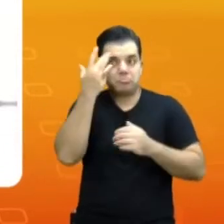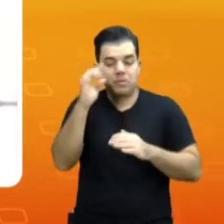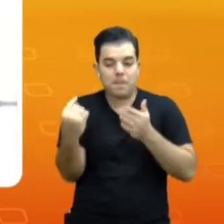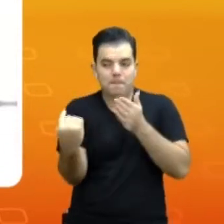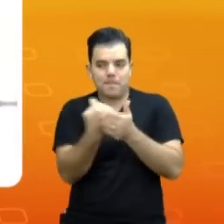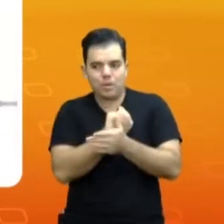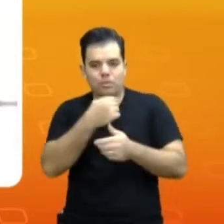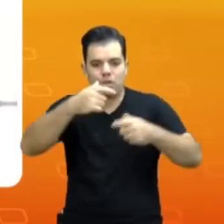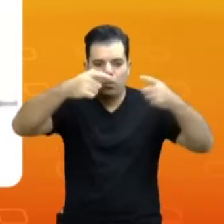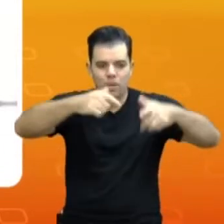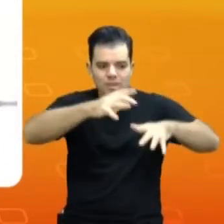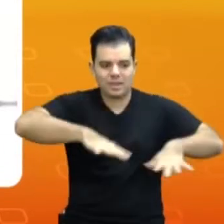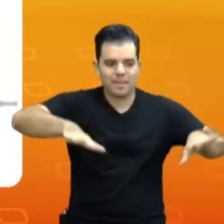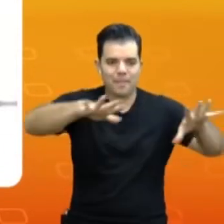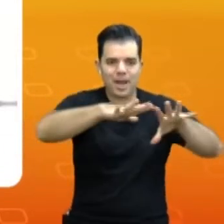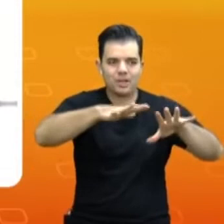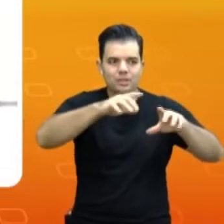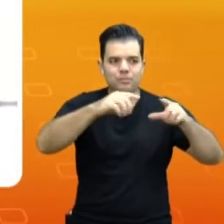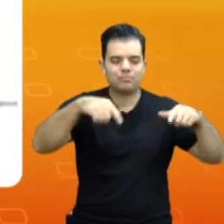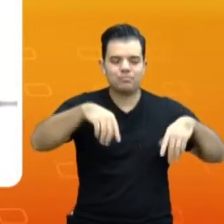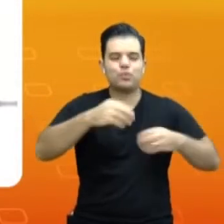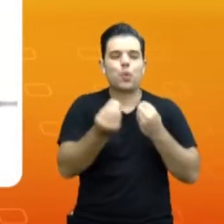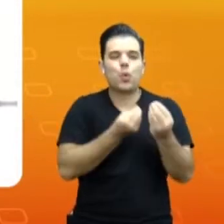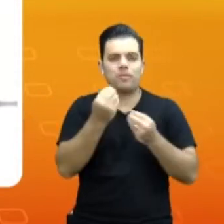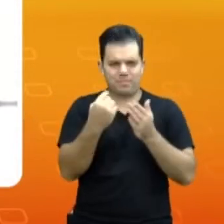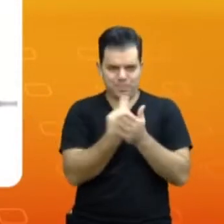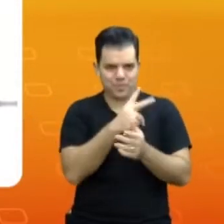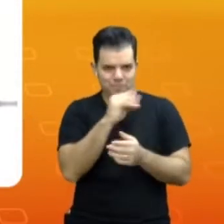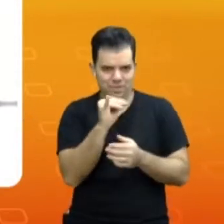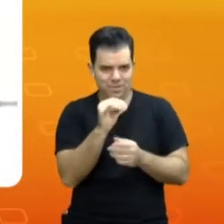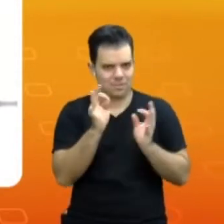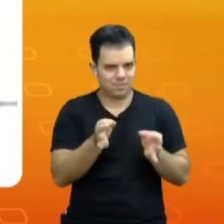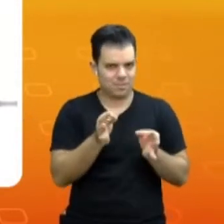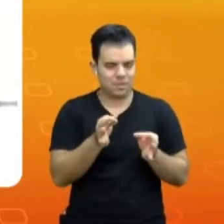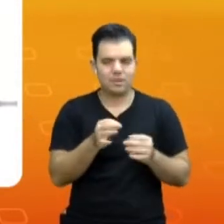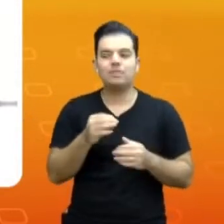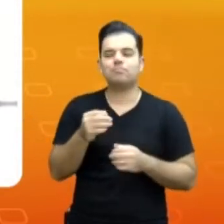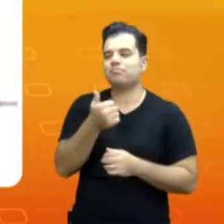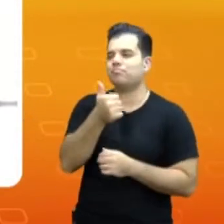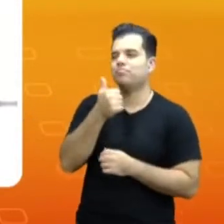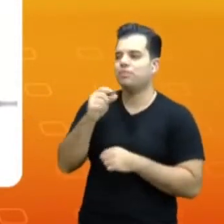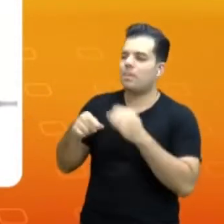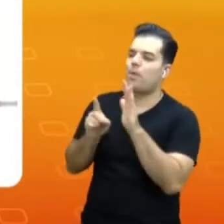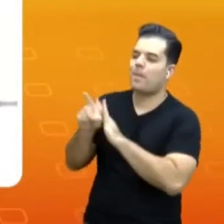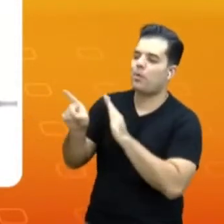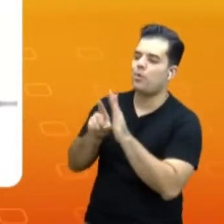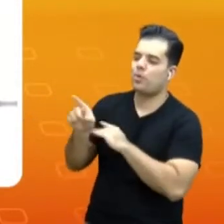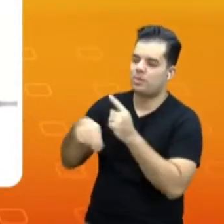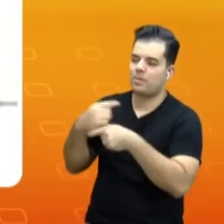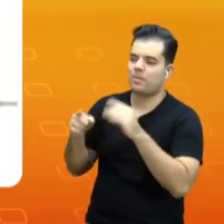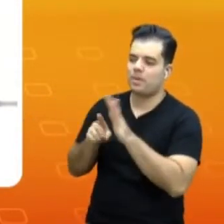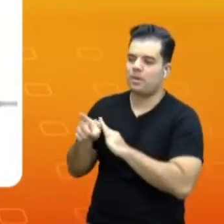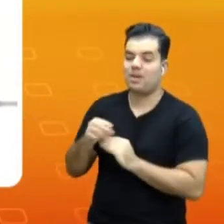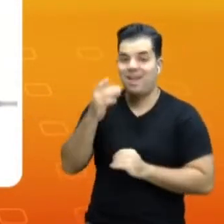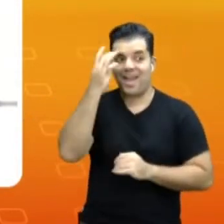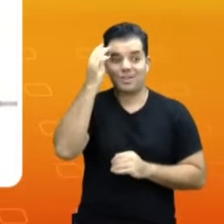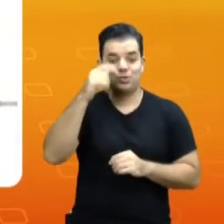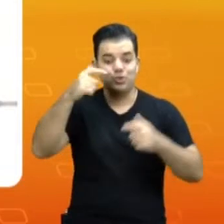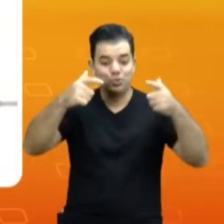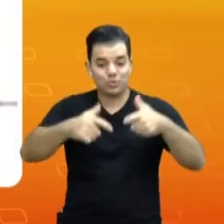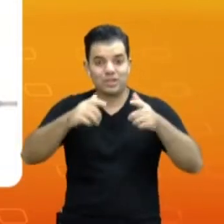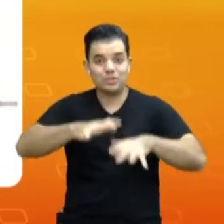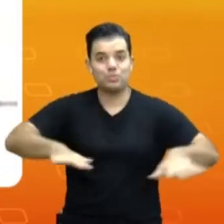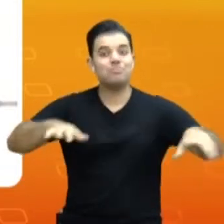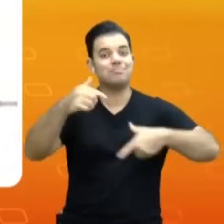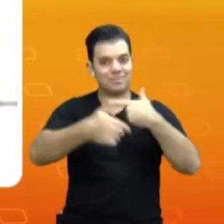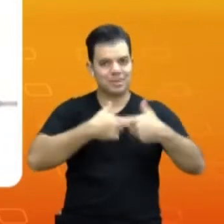vai me perguntar? Daqui a pouco. Então tá bom, porque assim, eu acho que o estúdio é o grande, eu acho que o estúdio é o grande